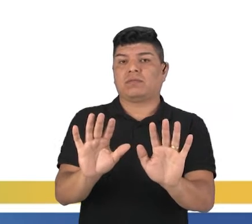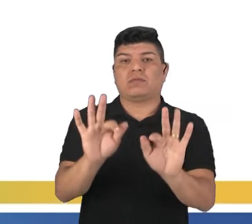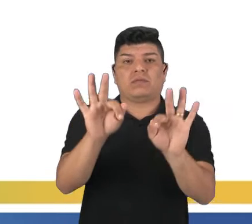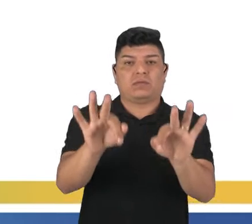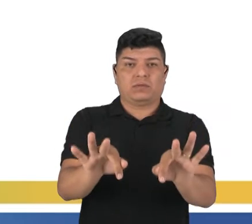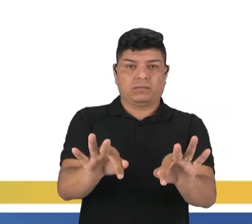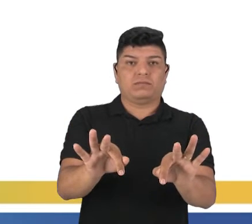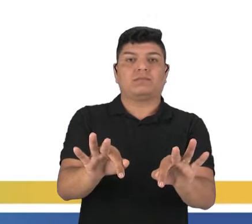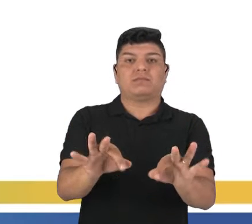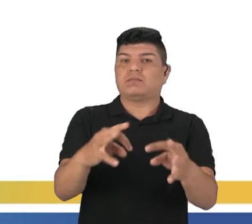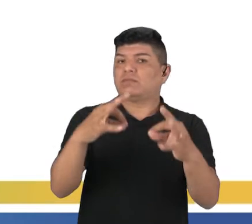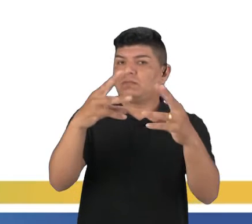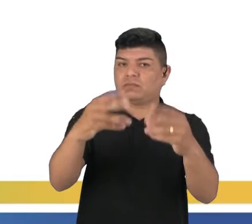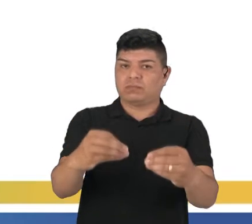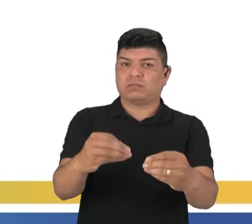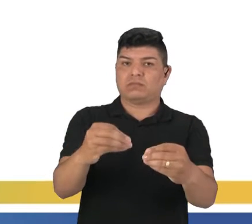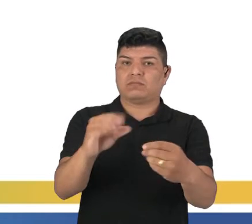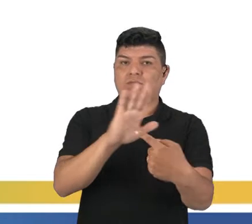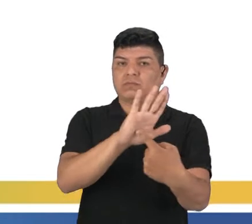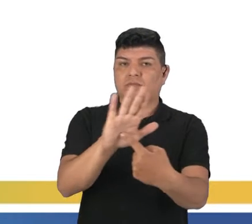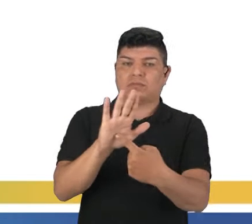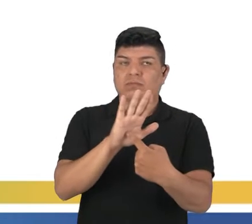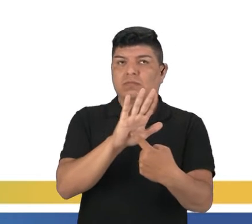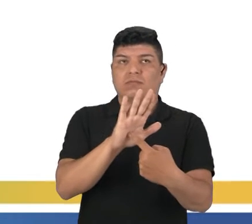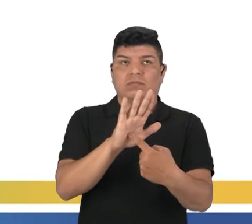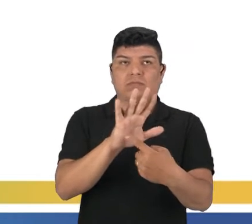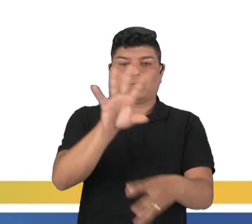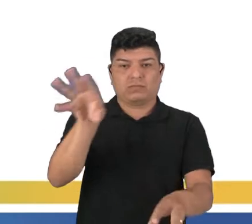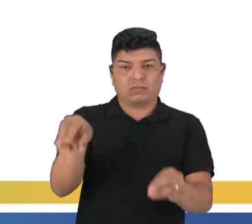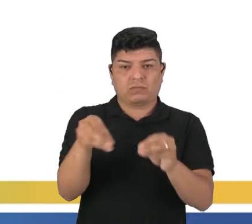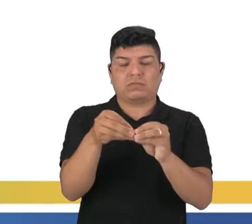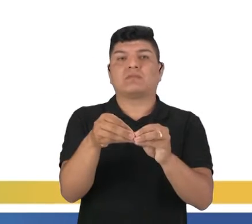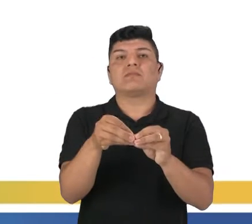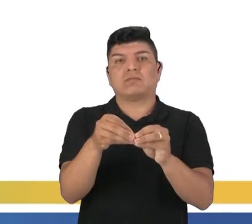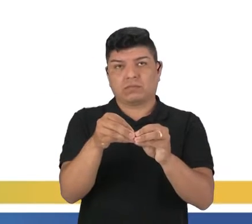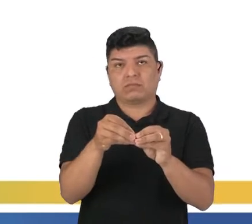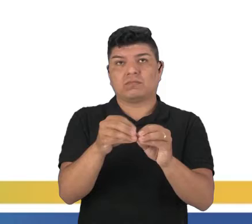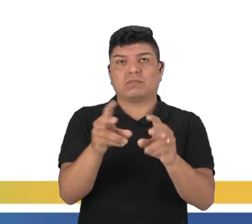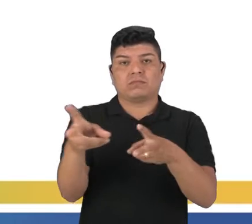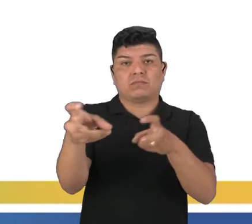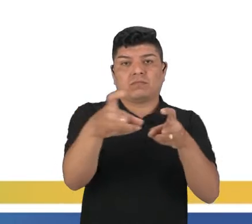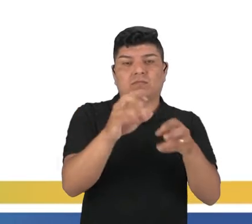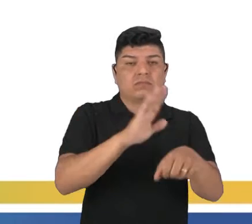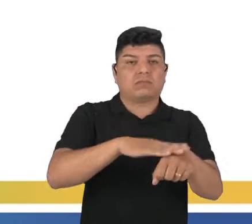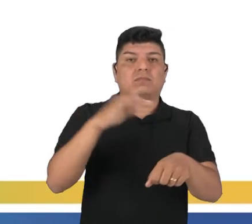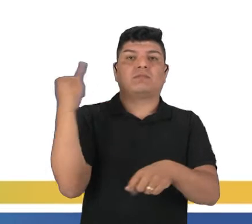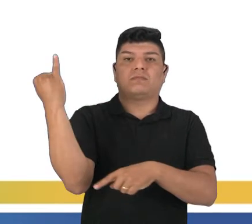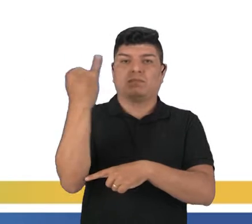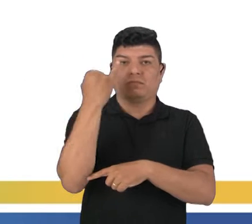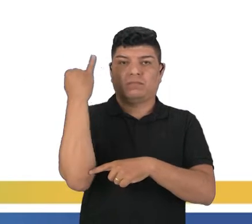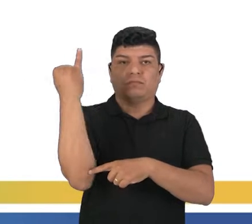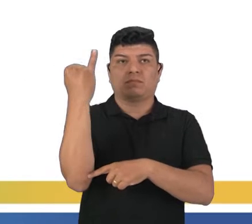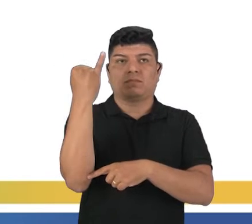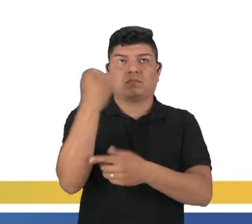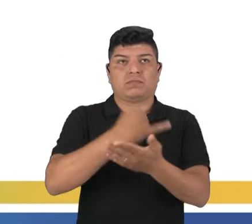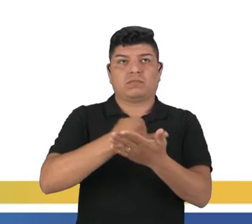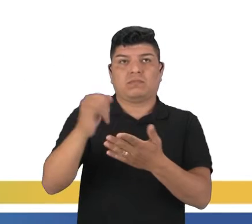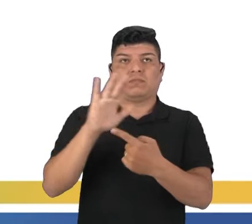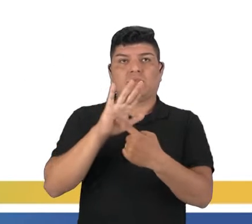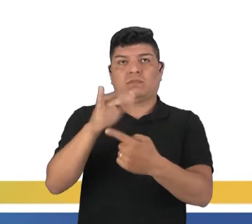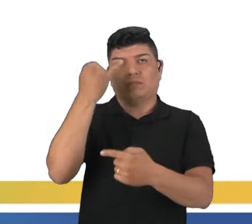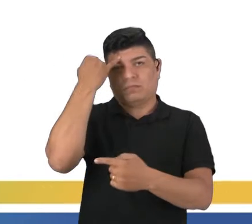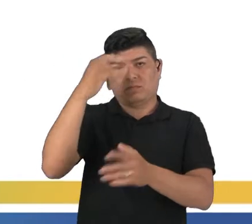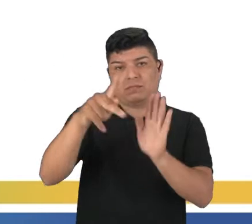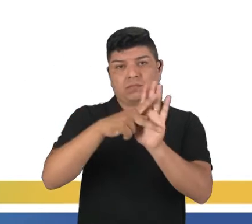por finalizado a exposição e se resumem os aspectos mais importantes. Então, na introdução você